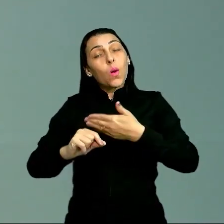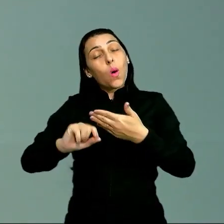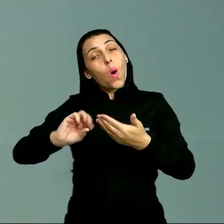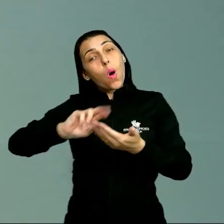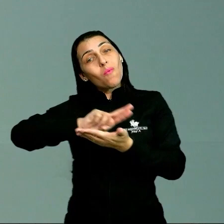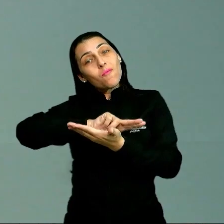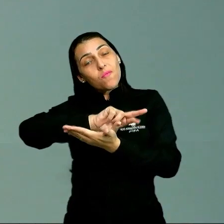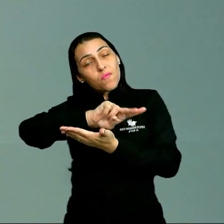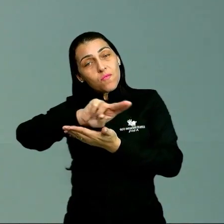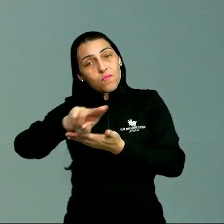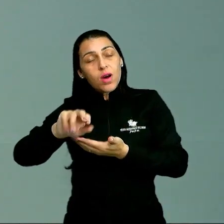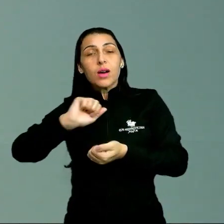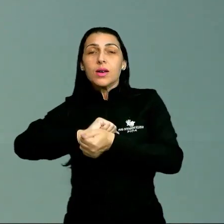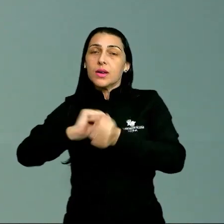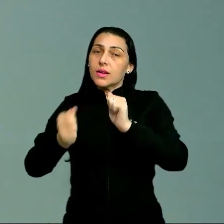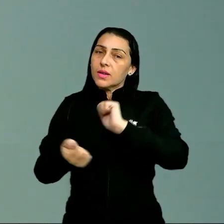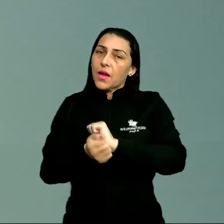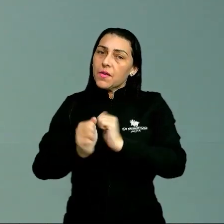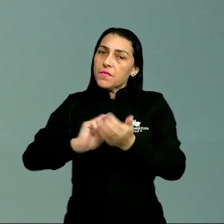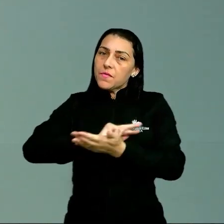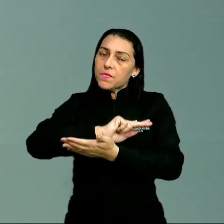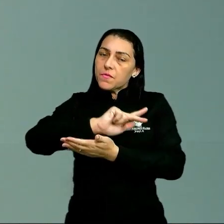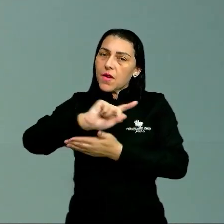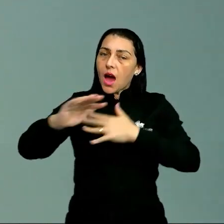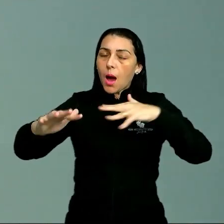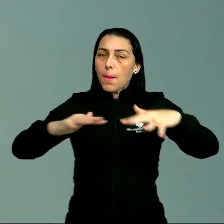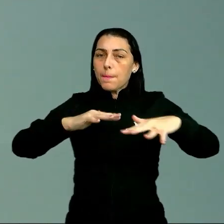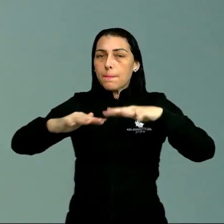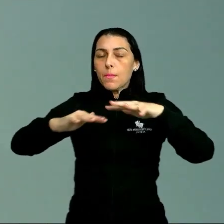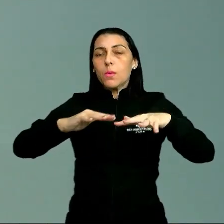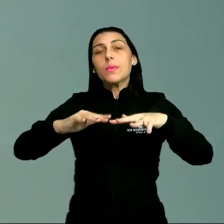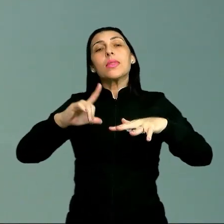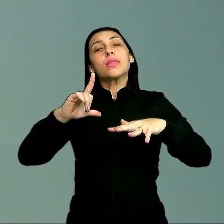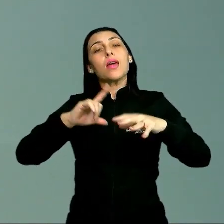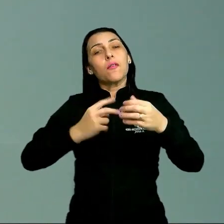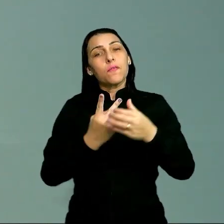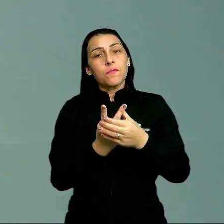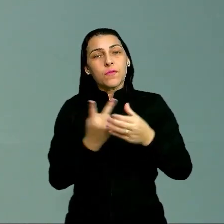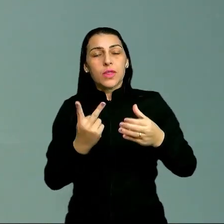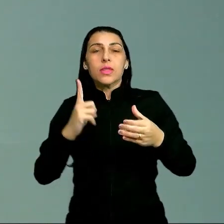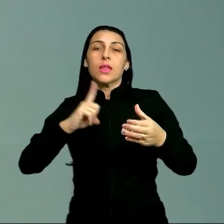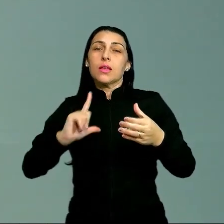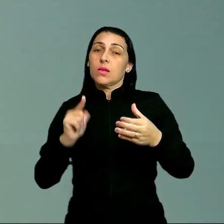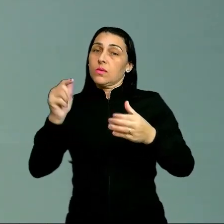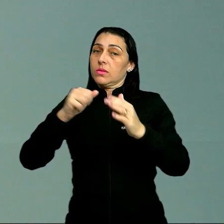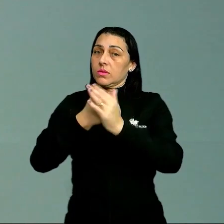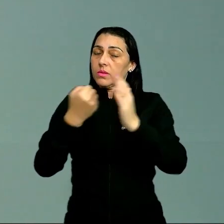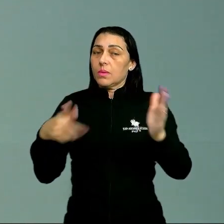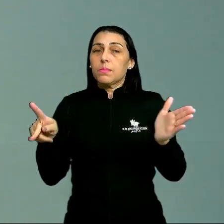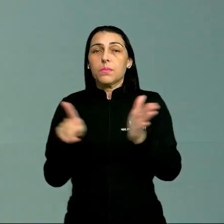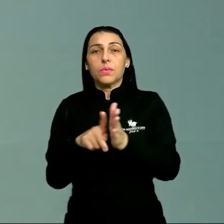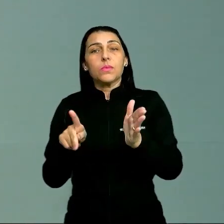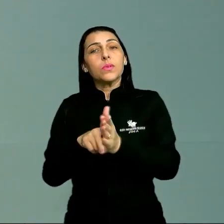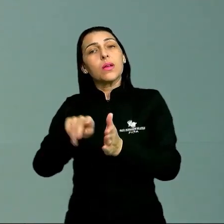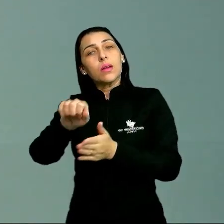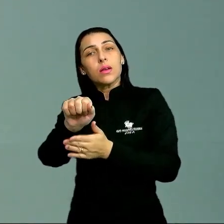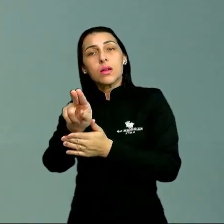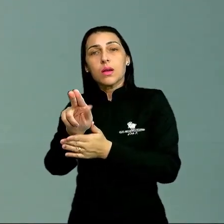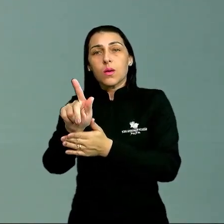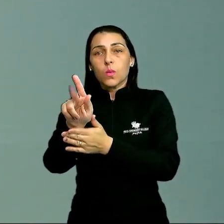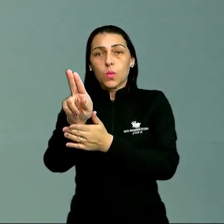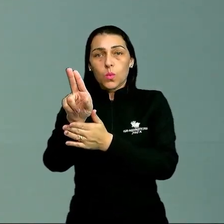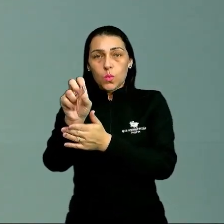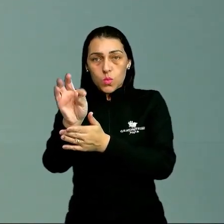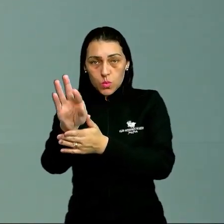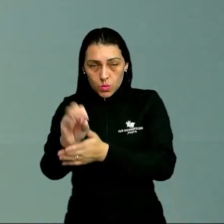vários autores se encaixam em vários movimentos? Aqui eu tenho uma outra característica específica do Augusto dos Anjos, que